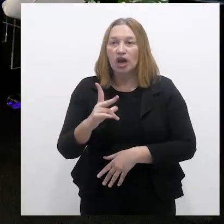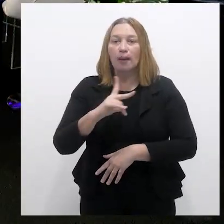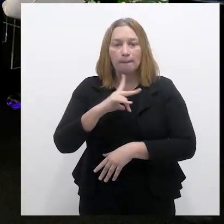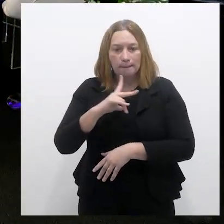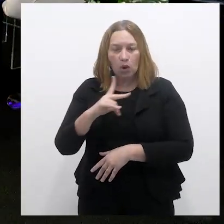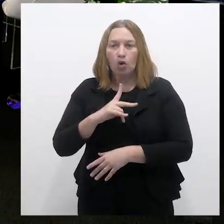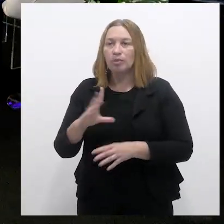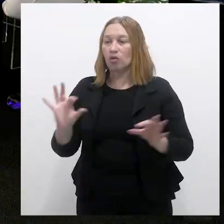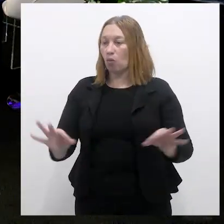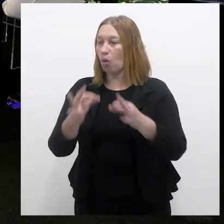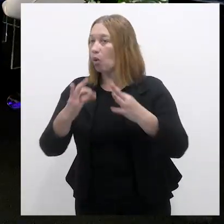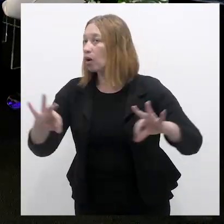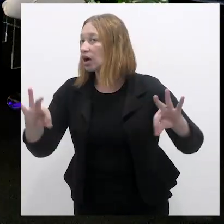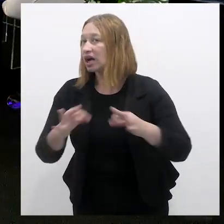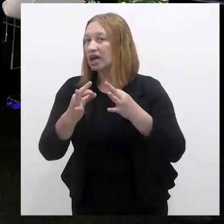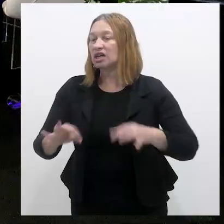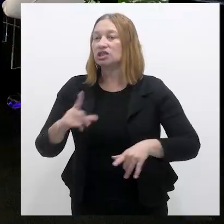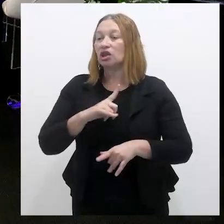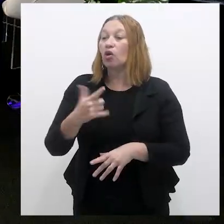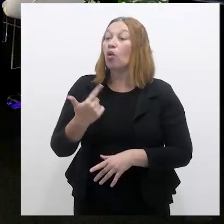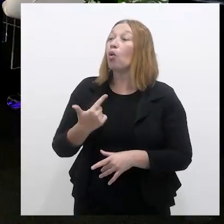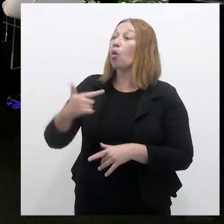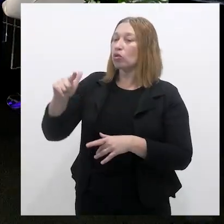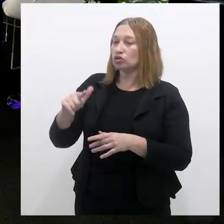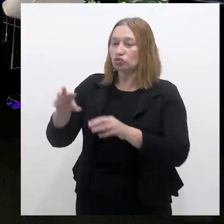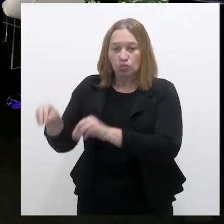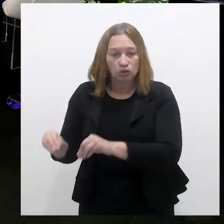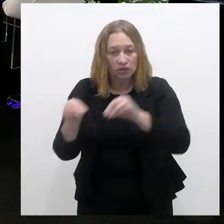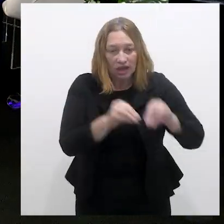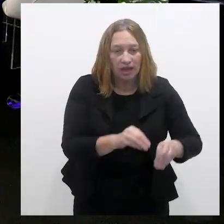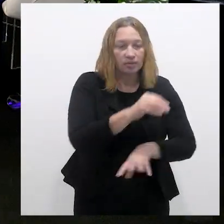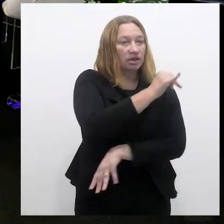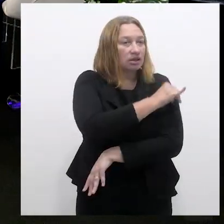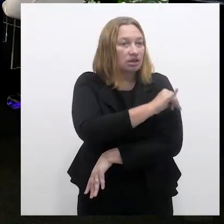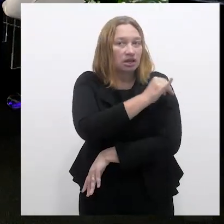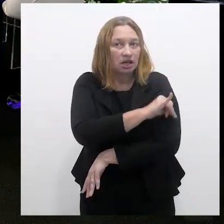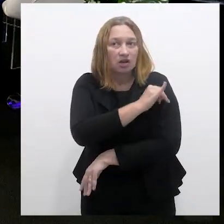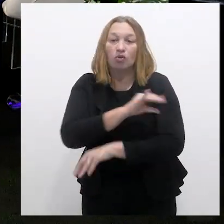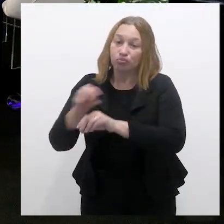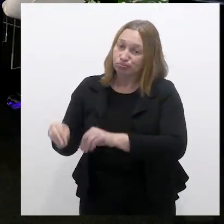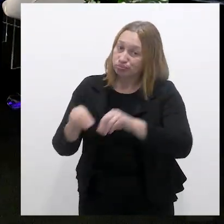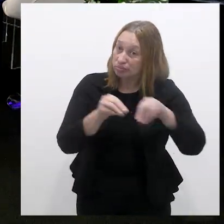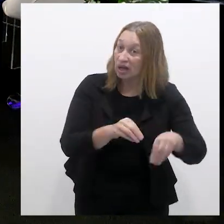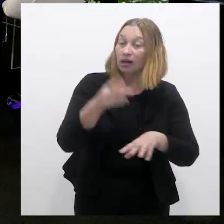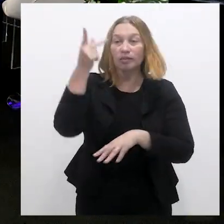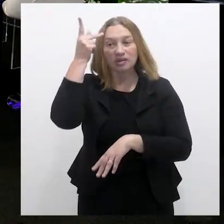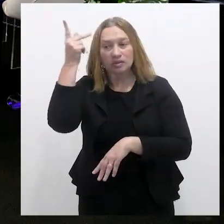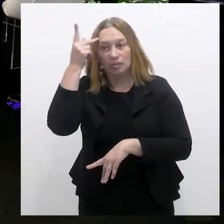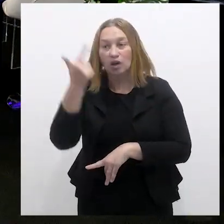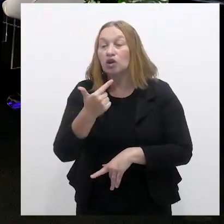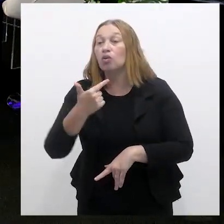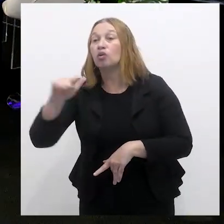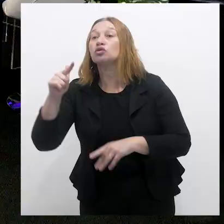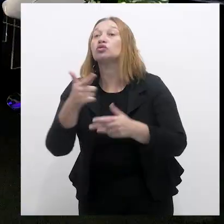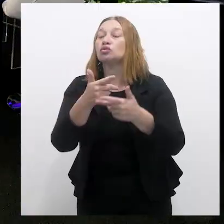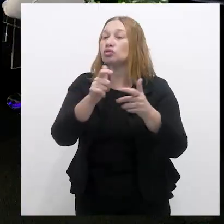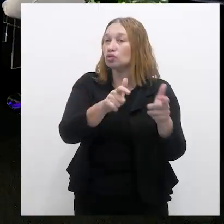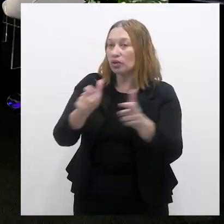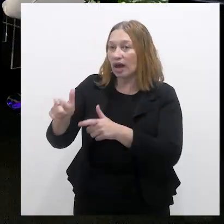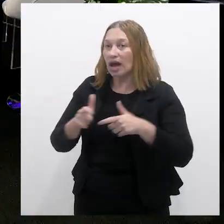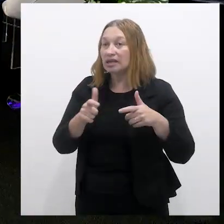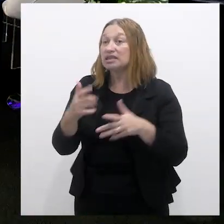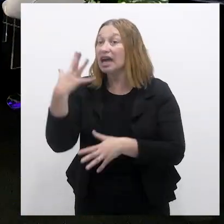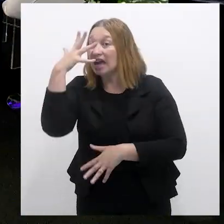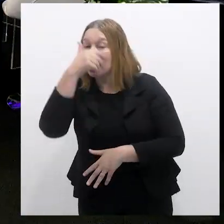compor a própria Orquestra Sinfônica de Sergipe, outros vieram para São Paulo, Rio, evidentemente para outros centros importantes.